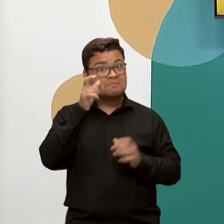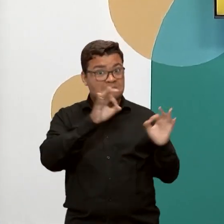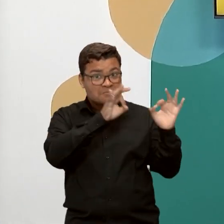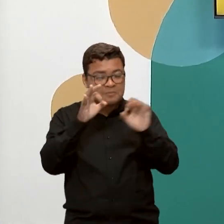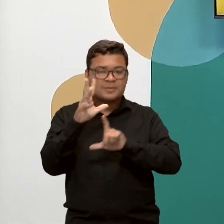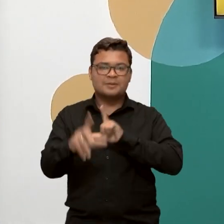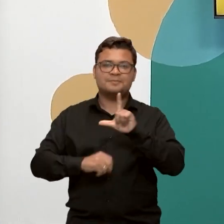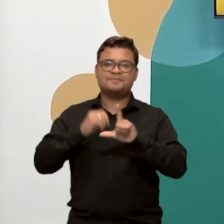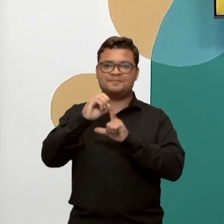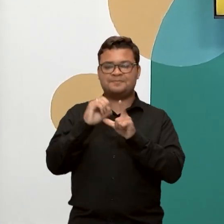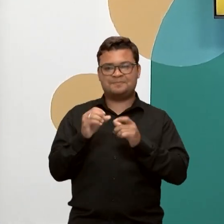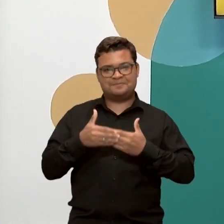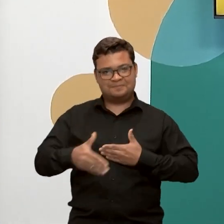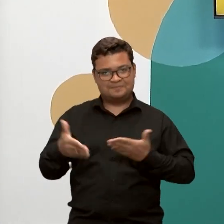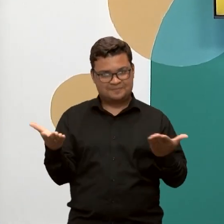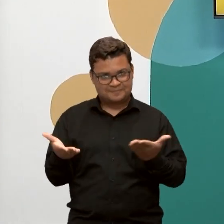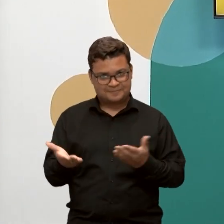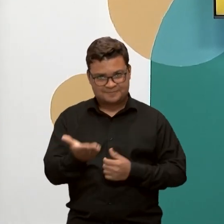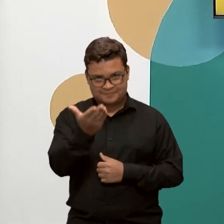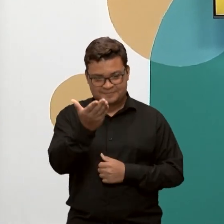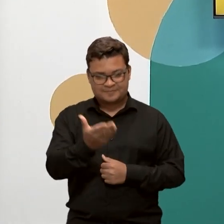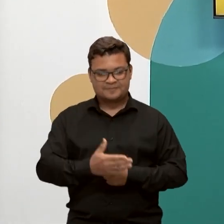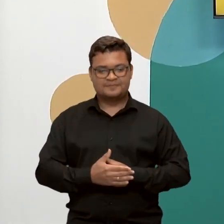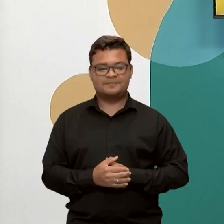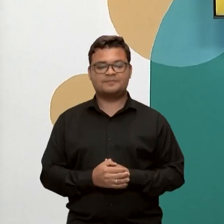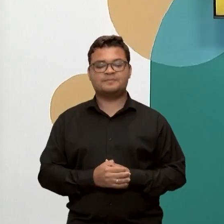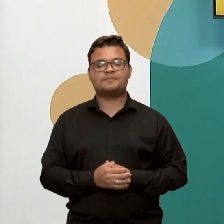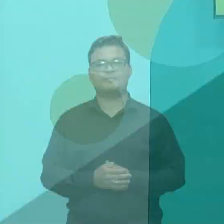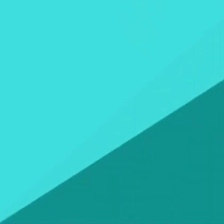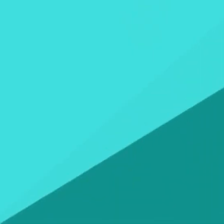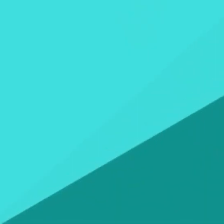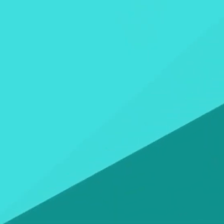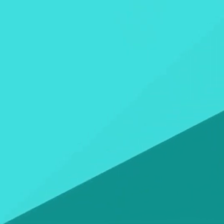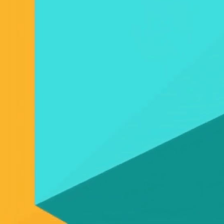Mundo UFG está só começando.